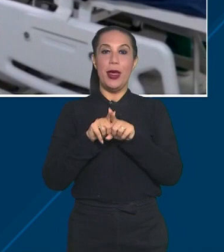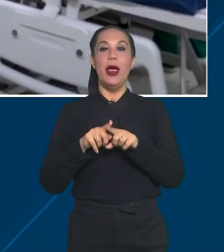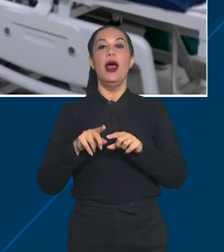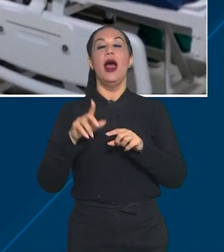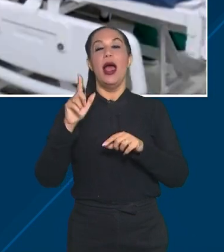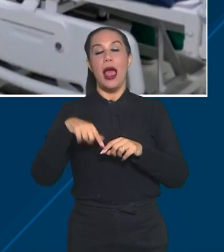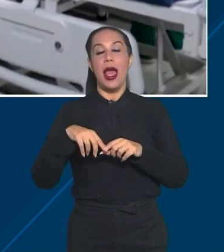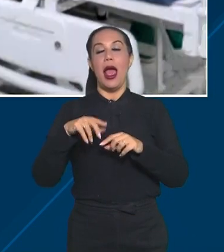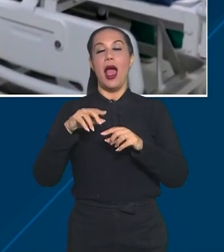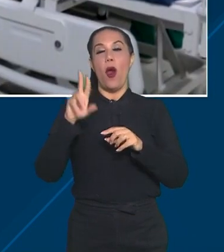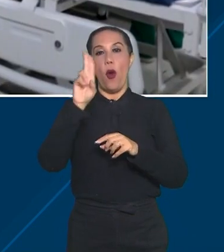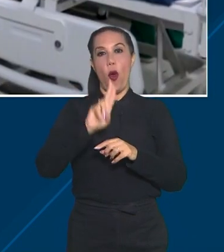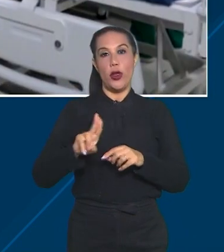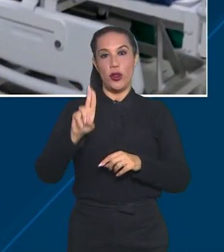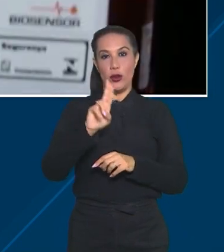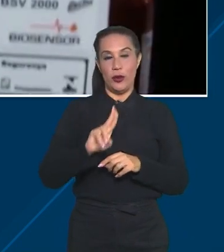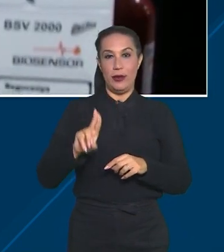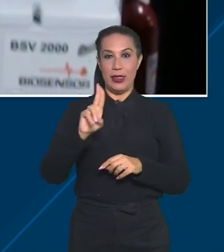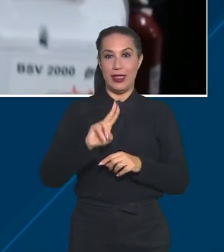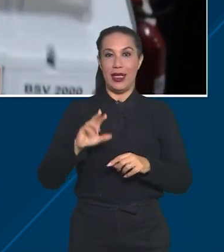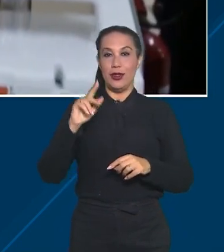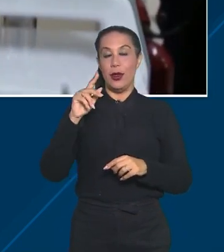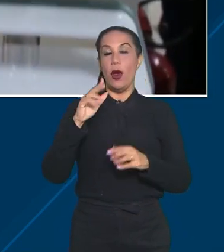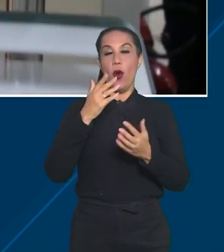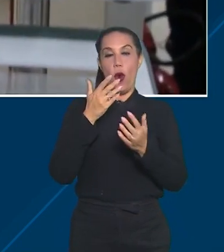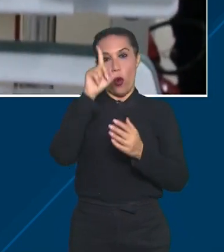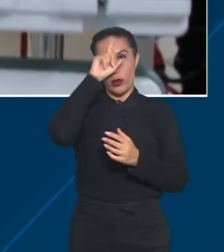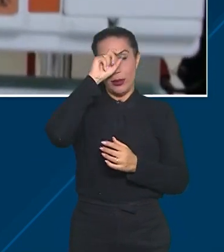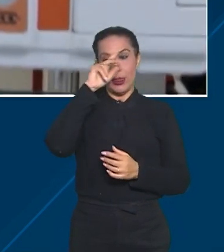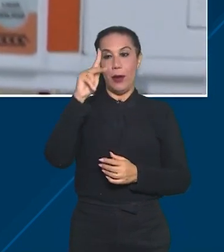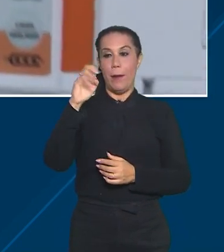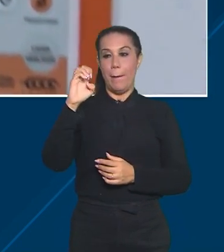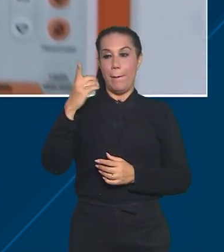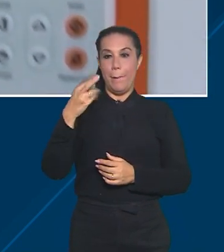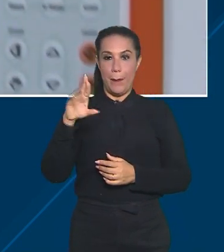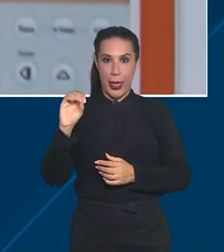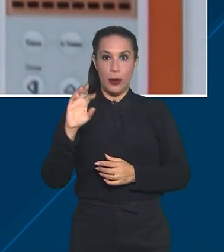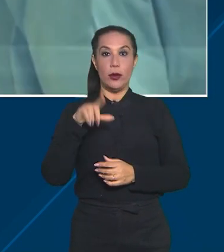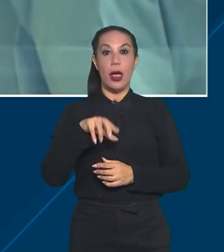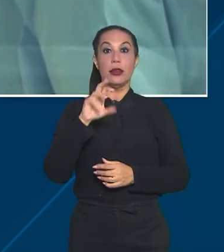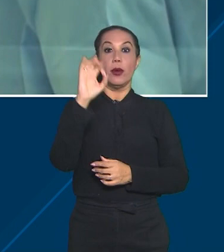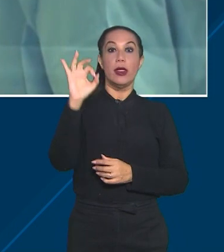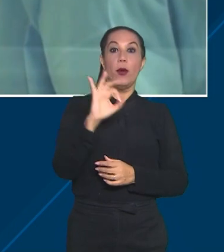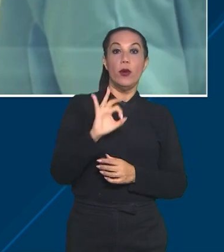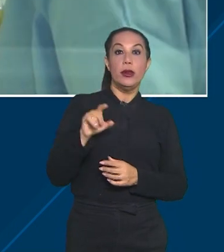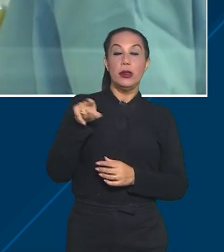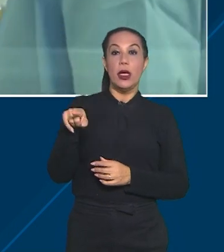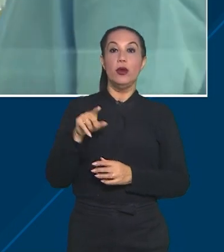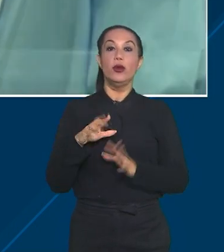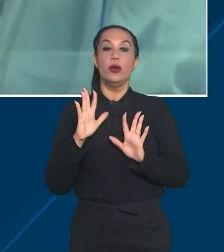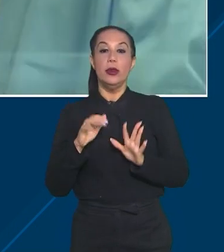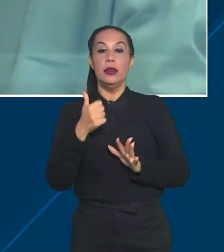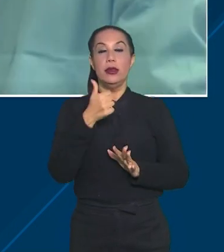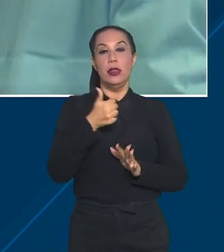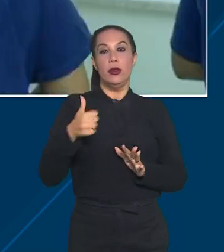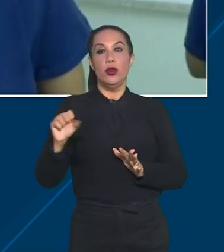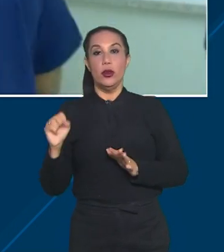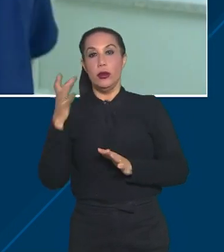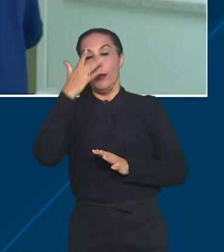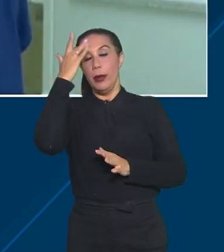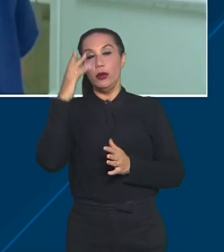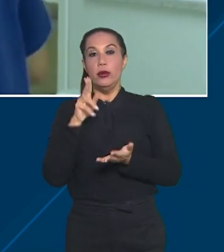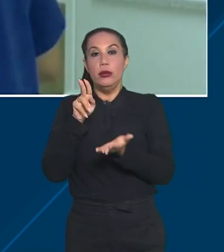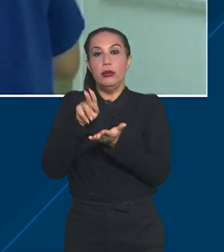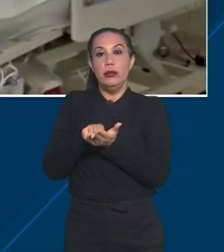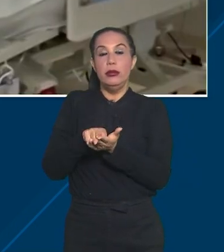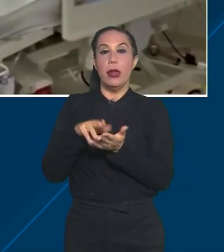Pedro Ernesto, da Universidade do Estado do Rio de Janeiro, a taxa de ocupação chegou a 50%. São 118 pacientes internados